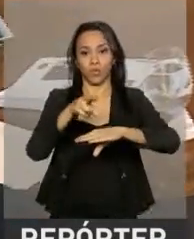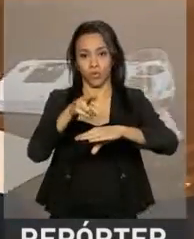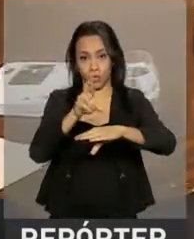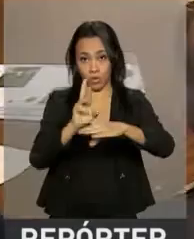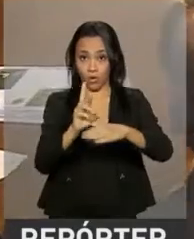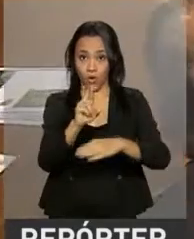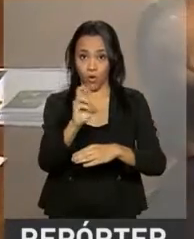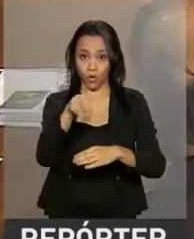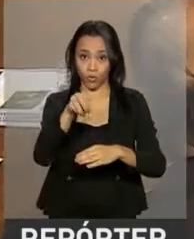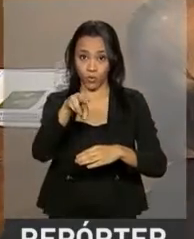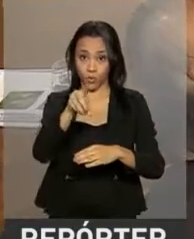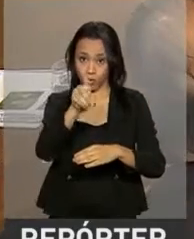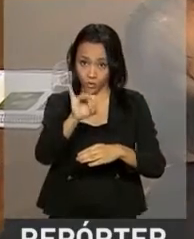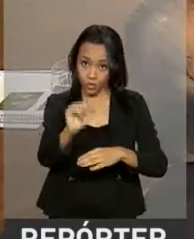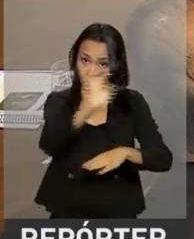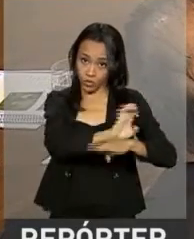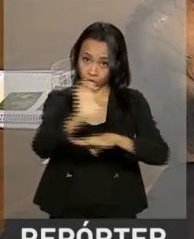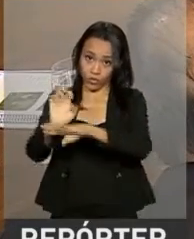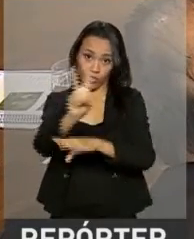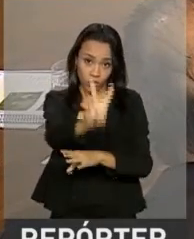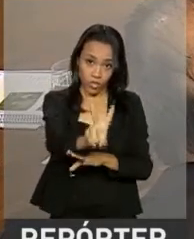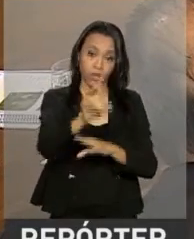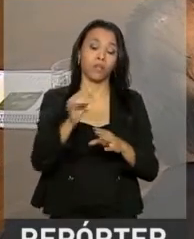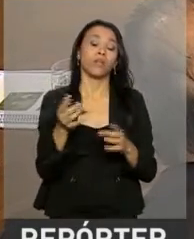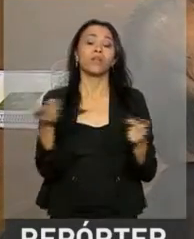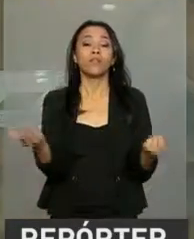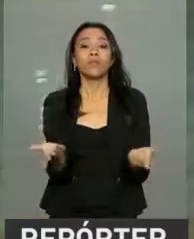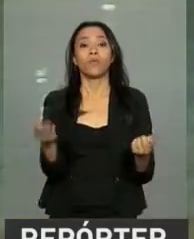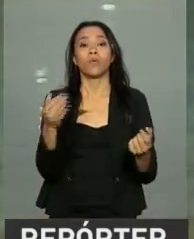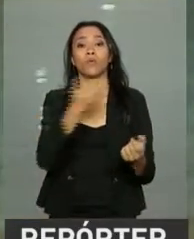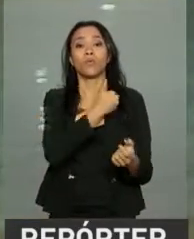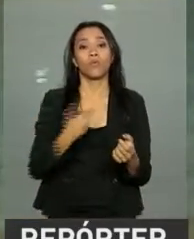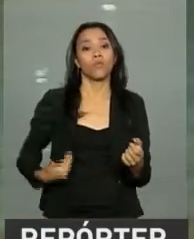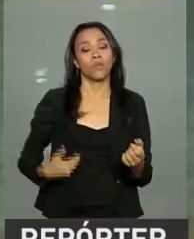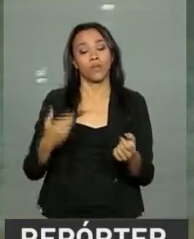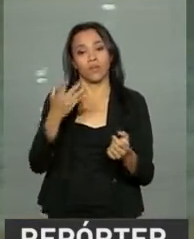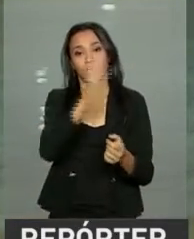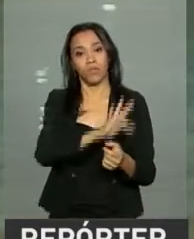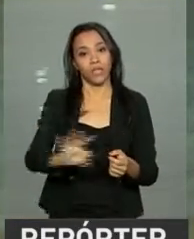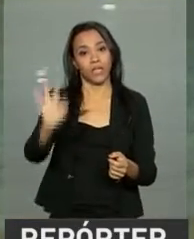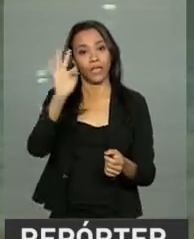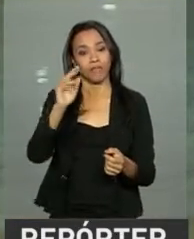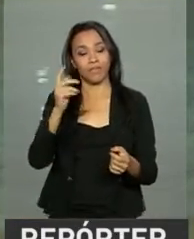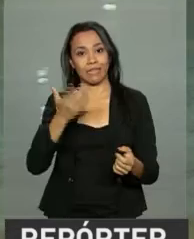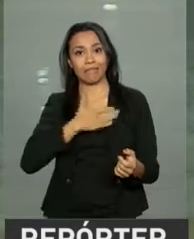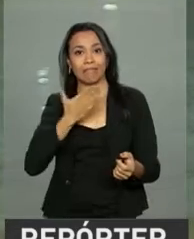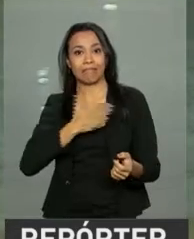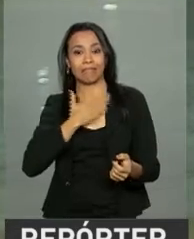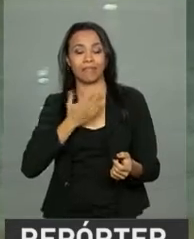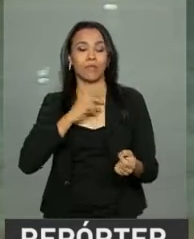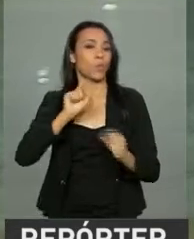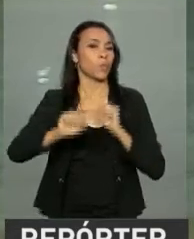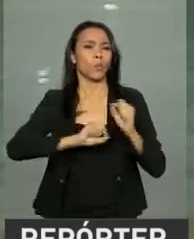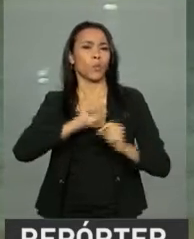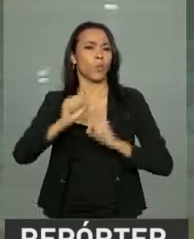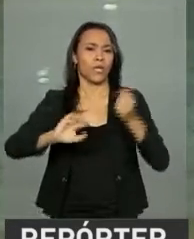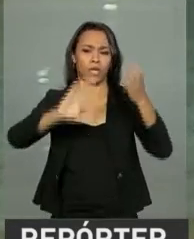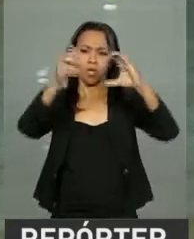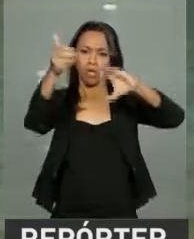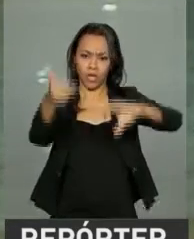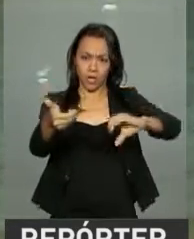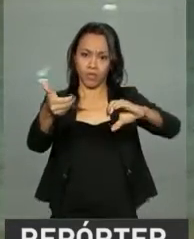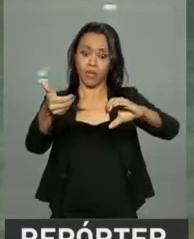a partir de ontem isso porque o governo federal está de olho no recesso branco que é quando a câmara eo senado